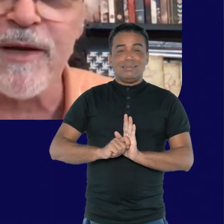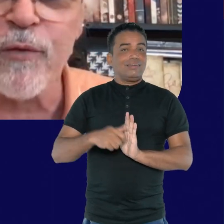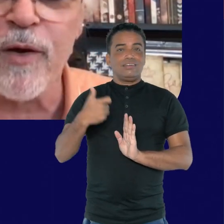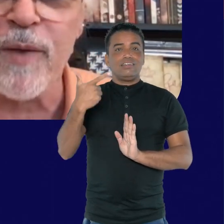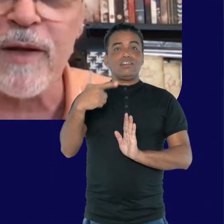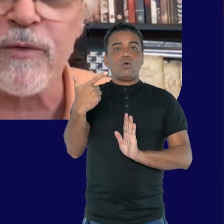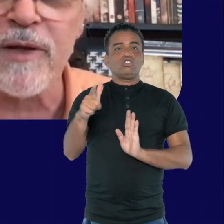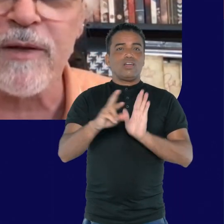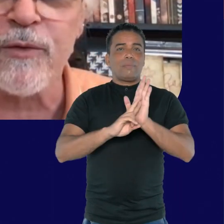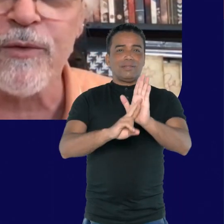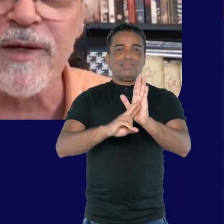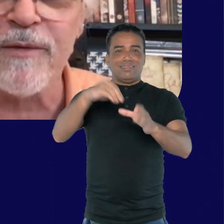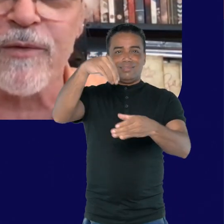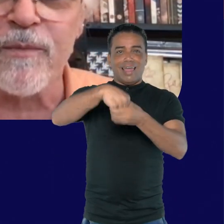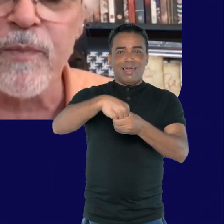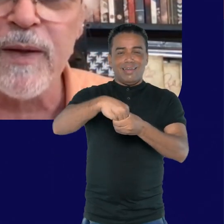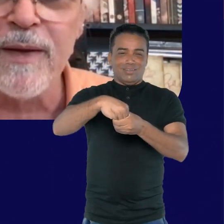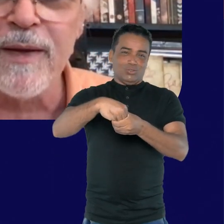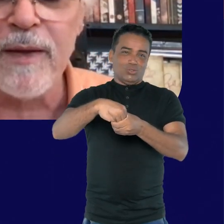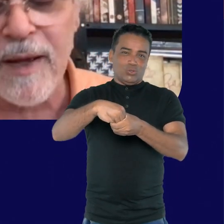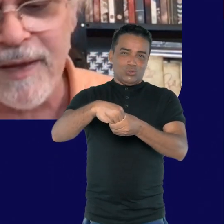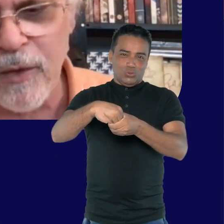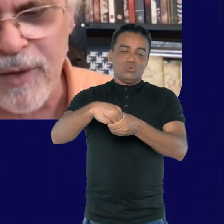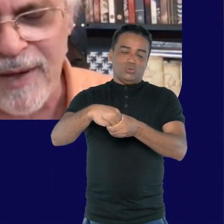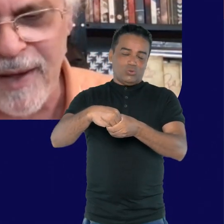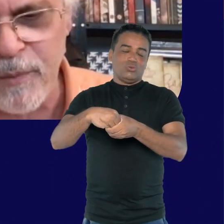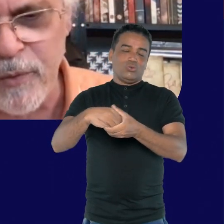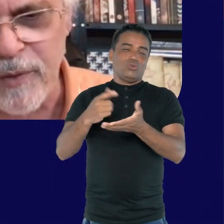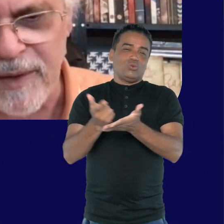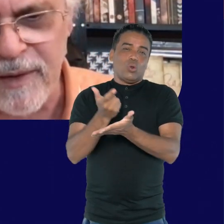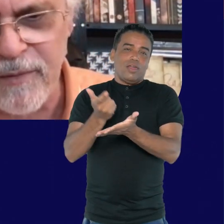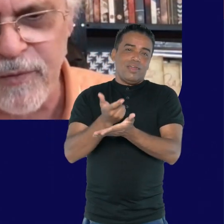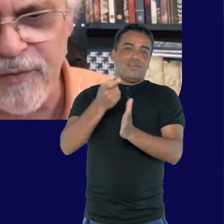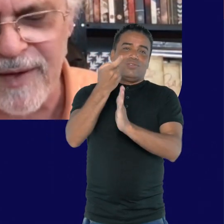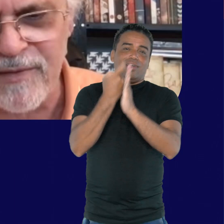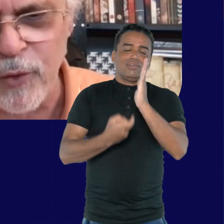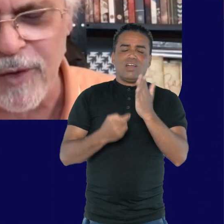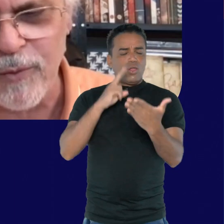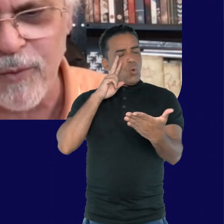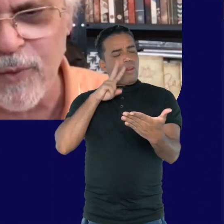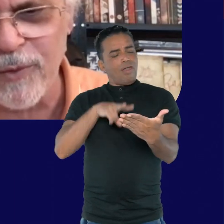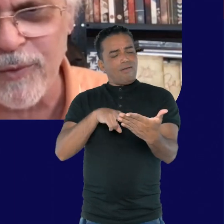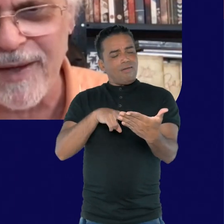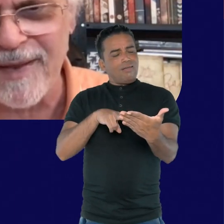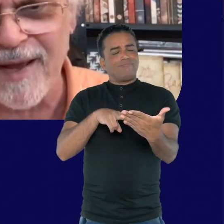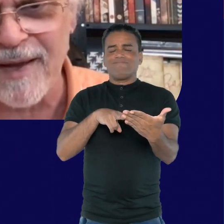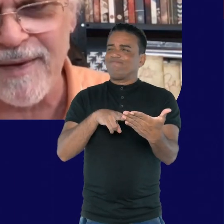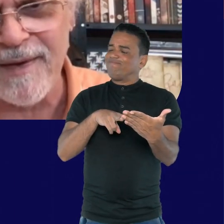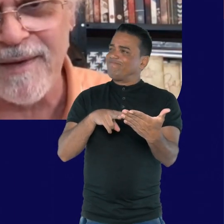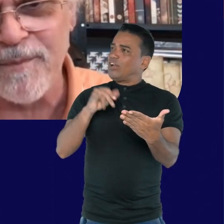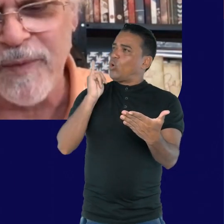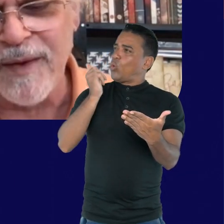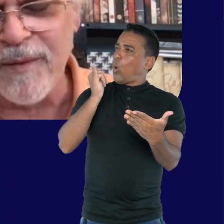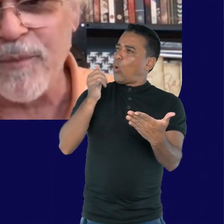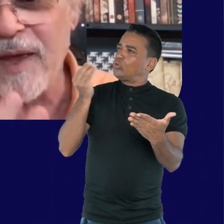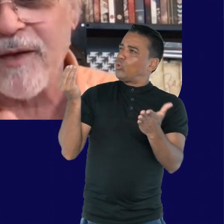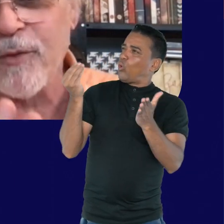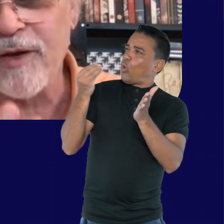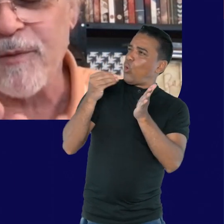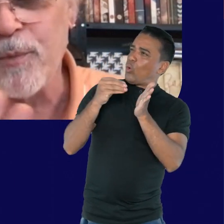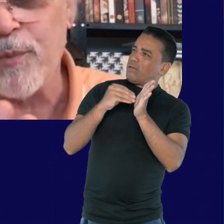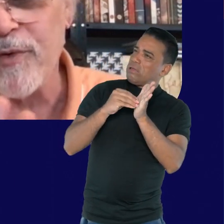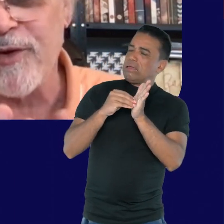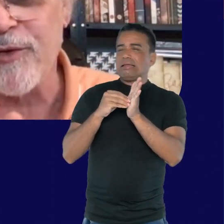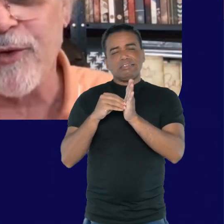representante daquele formato dentro do livro. E aí eu olhei para o livro e falei assim, olha, um ponto que está aqui,